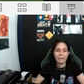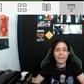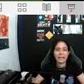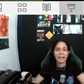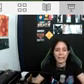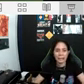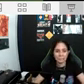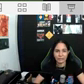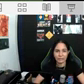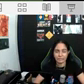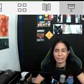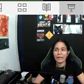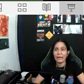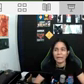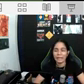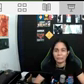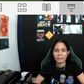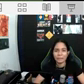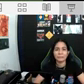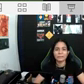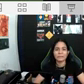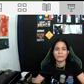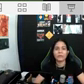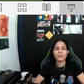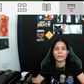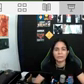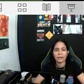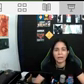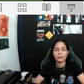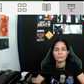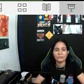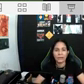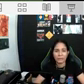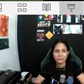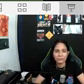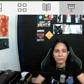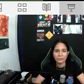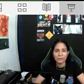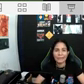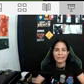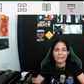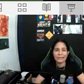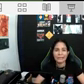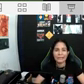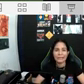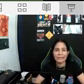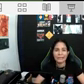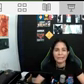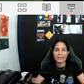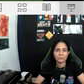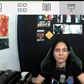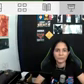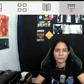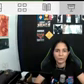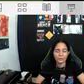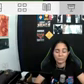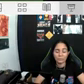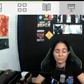criar o quê? Réplicas. Réplicas é você coletar os dados exatamente